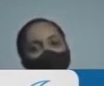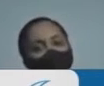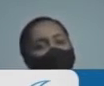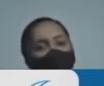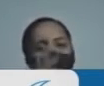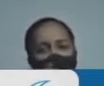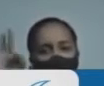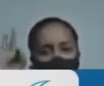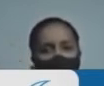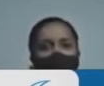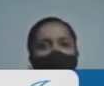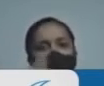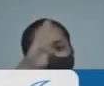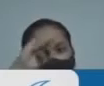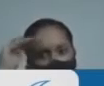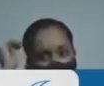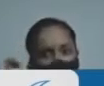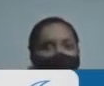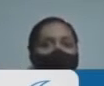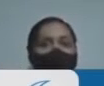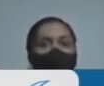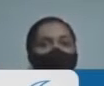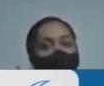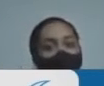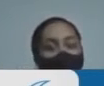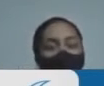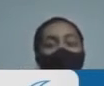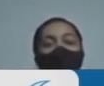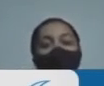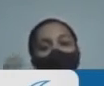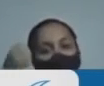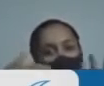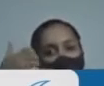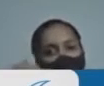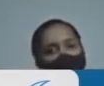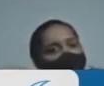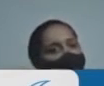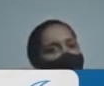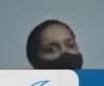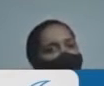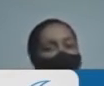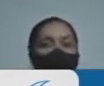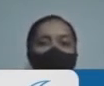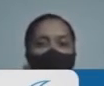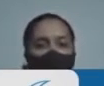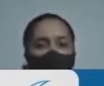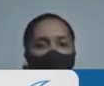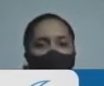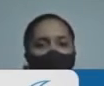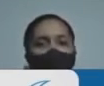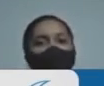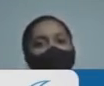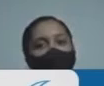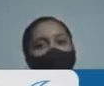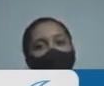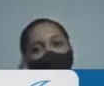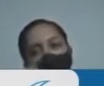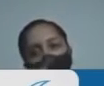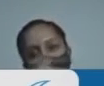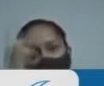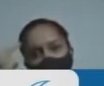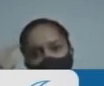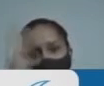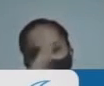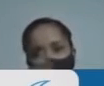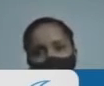federal, do presidente da República, que foi eleito pela maioria do povo brasileiro. É óbvio que o presidente